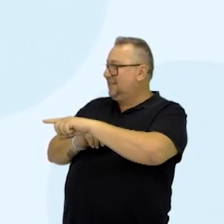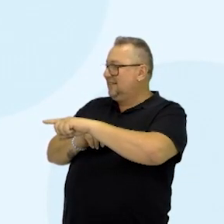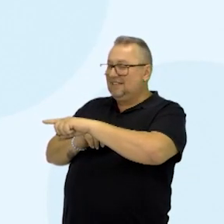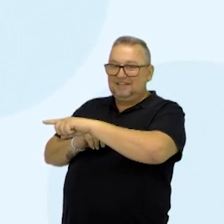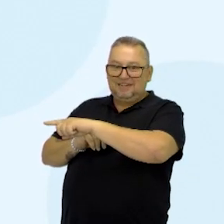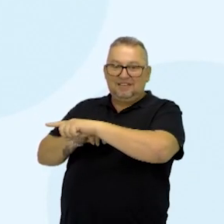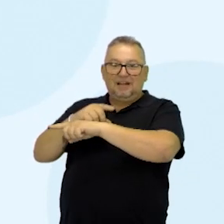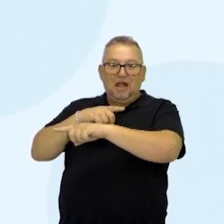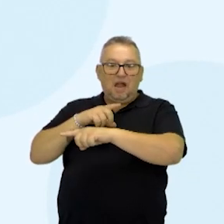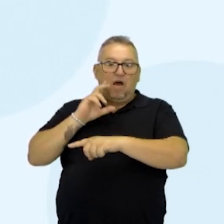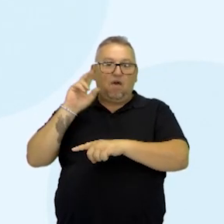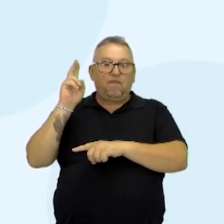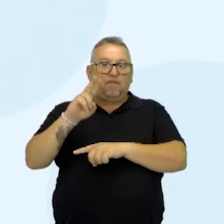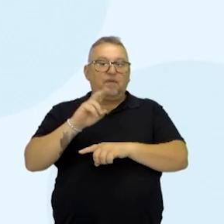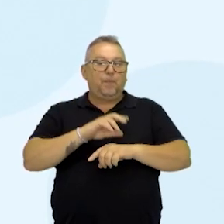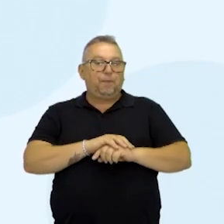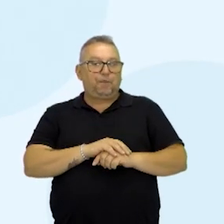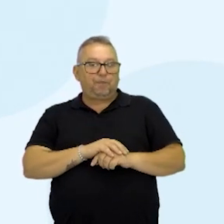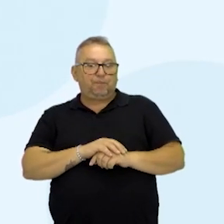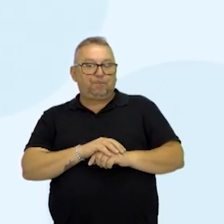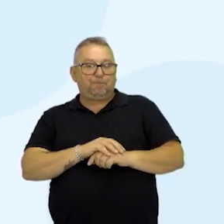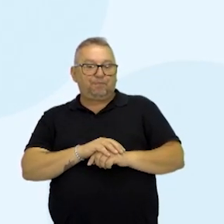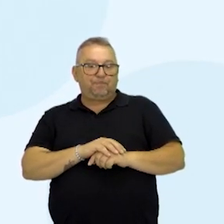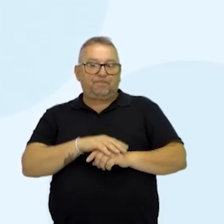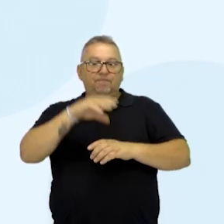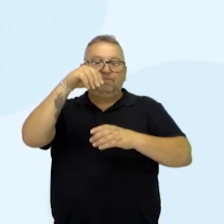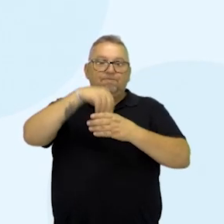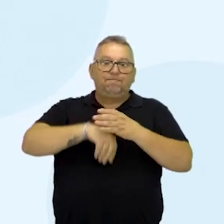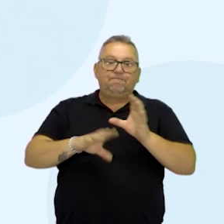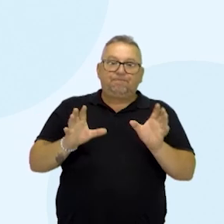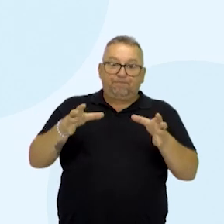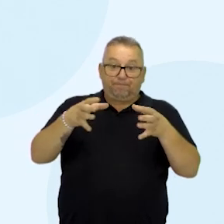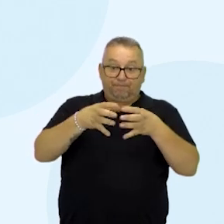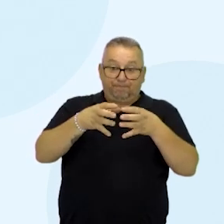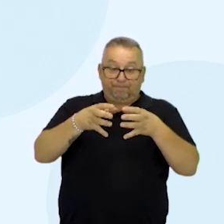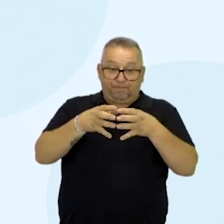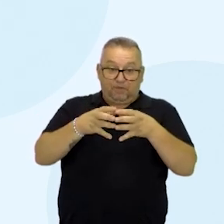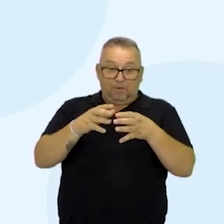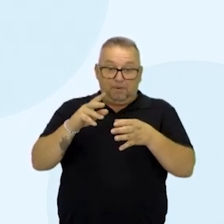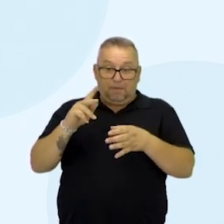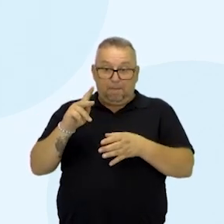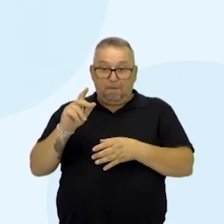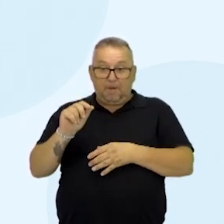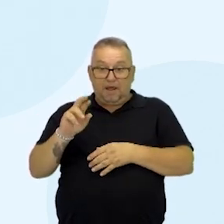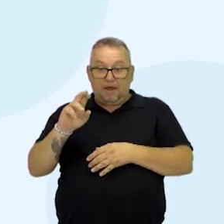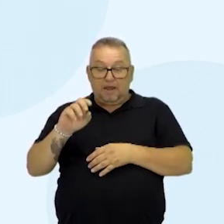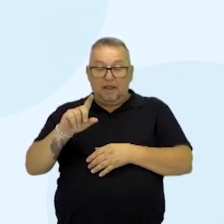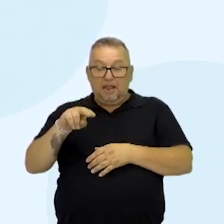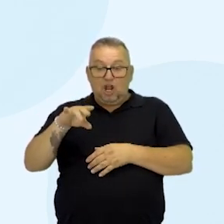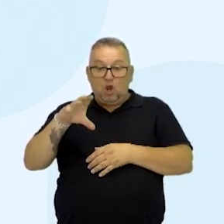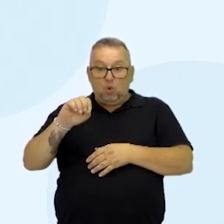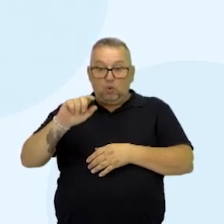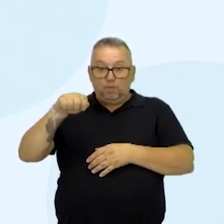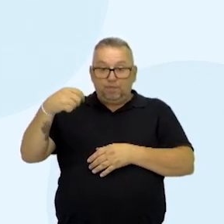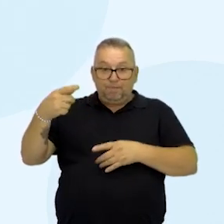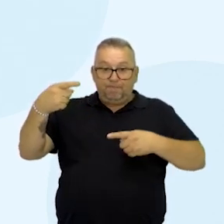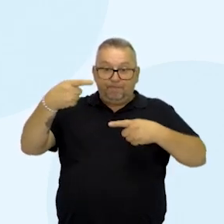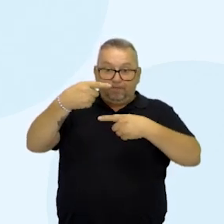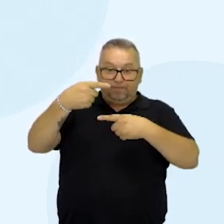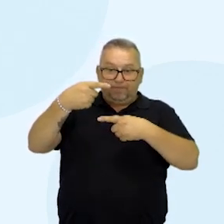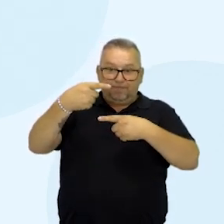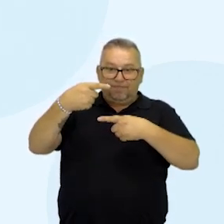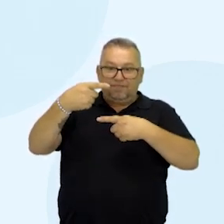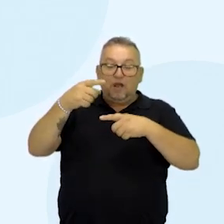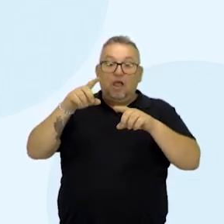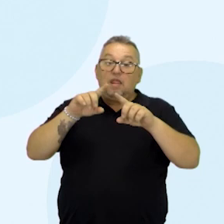alguns paralelogramos aí, né, Vivi? Sim. Dentro desse conjunto dos paralelogramos aí, nós temos os quadrados, obviamente, né,